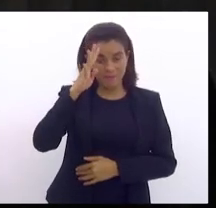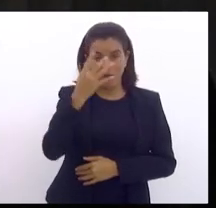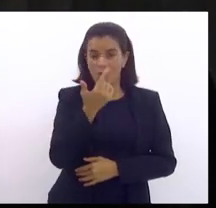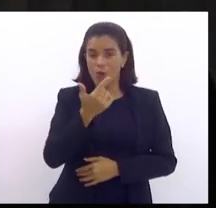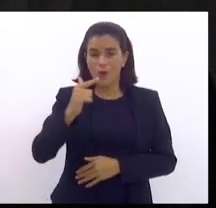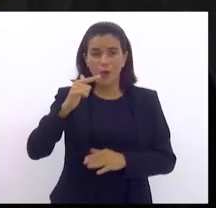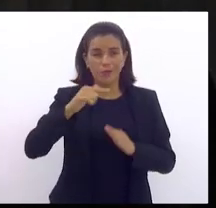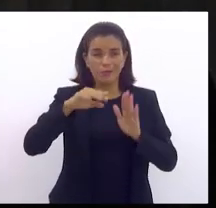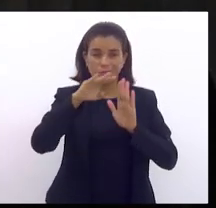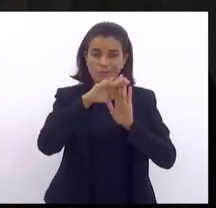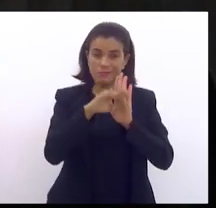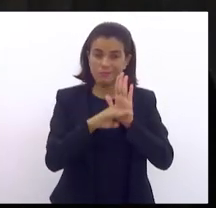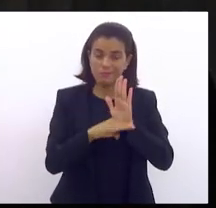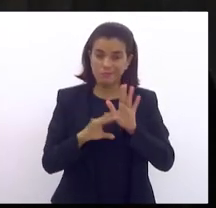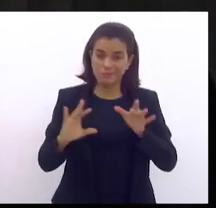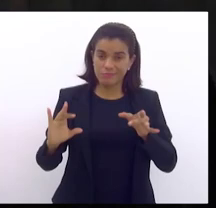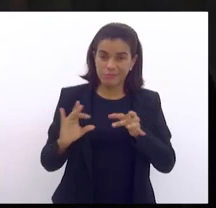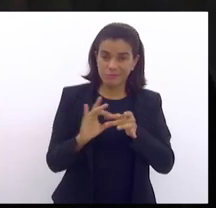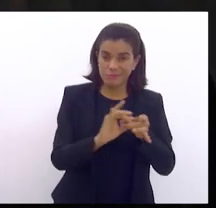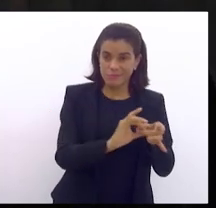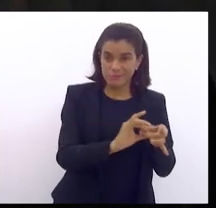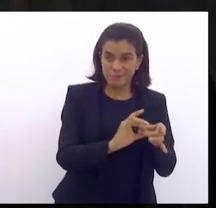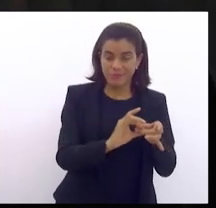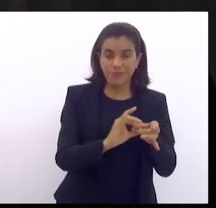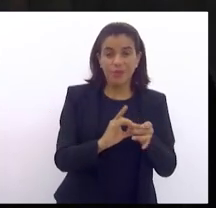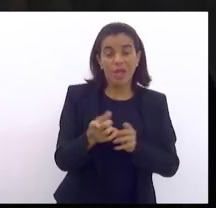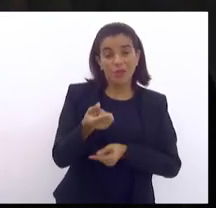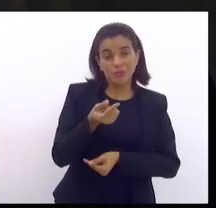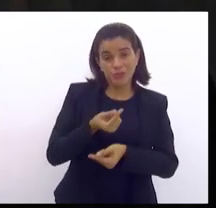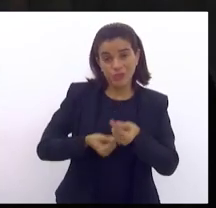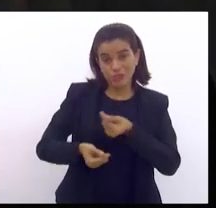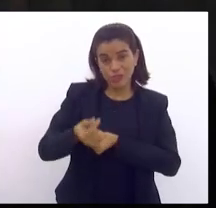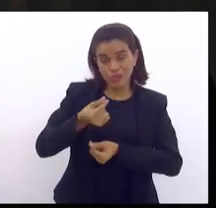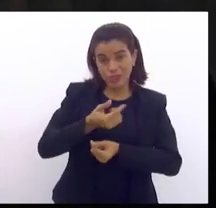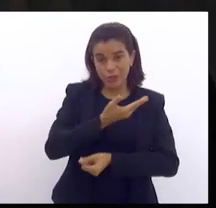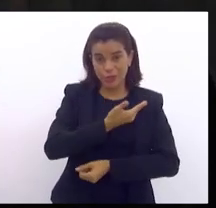pautas ligadas às finanças